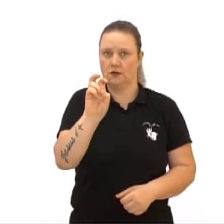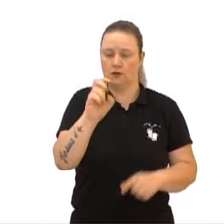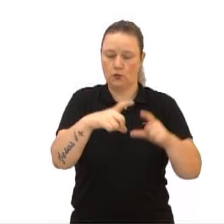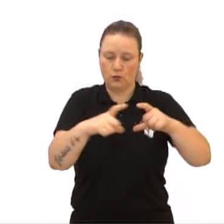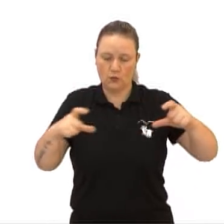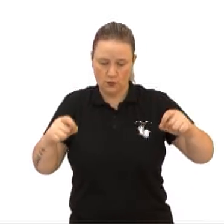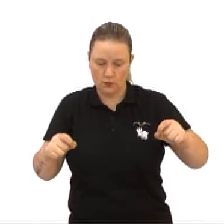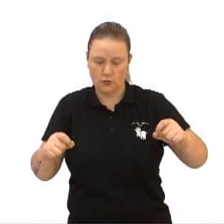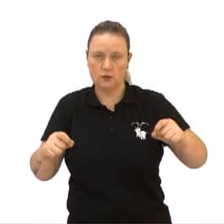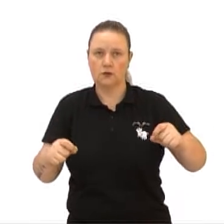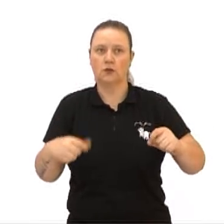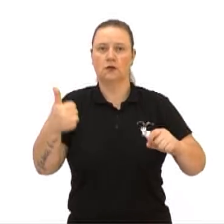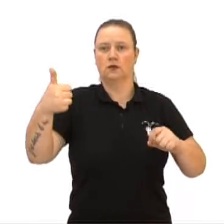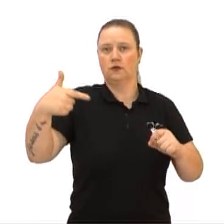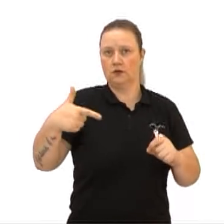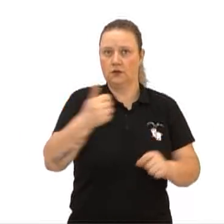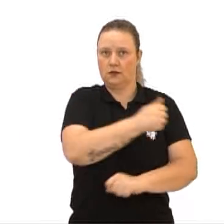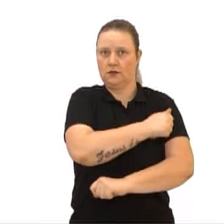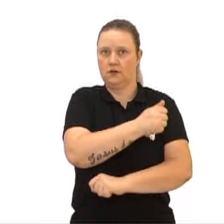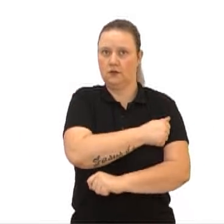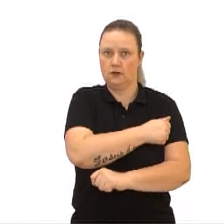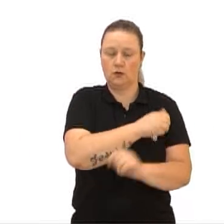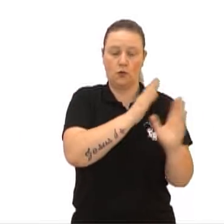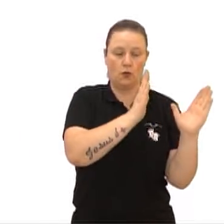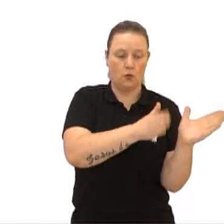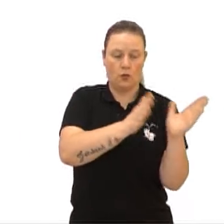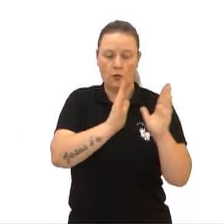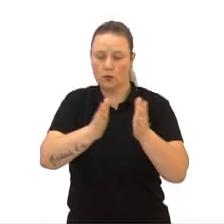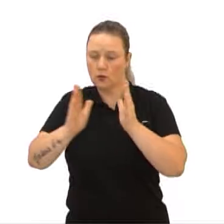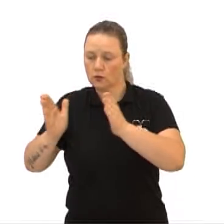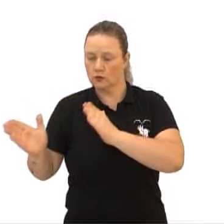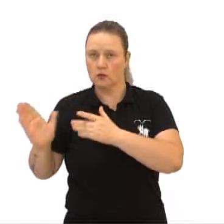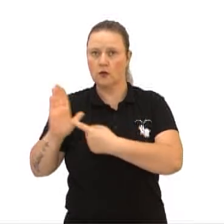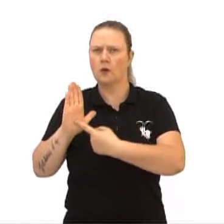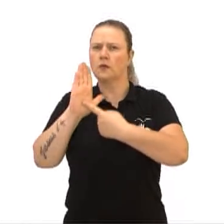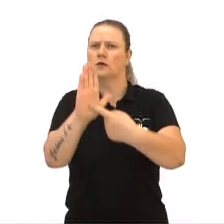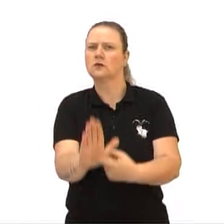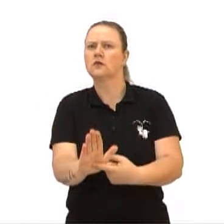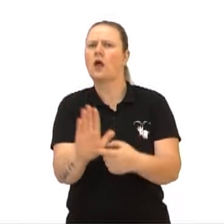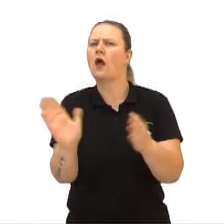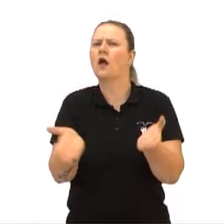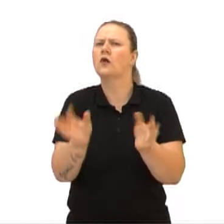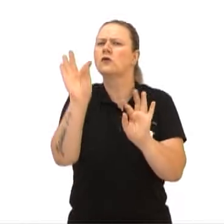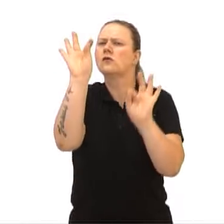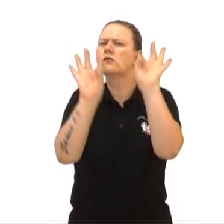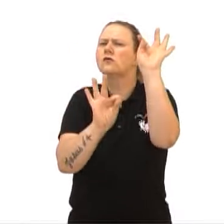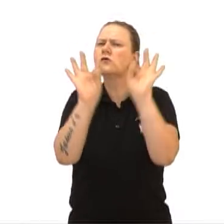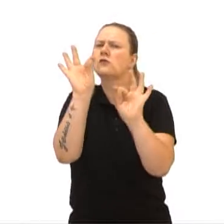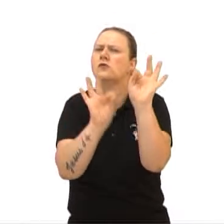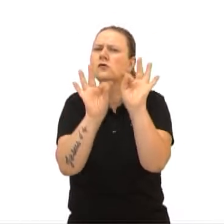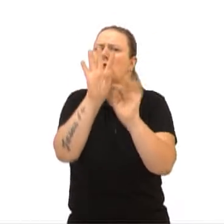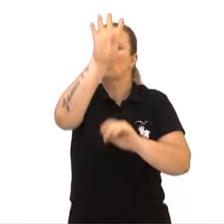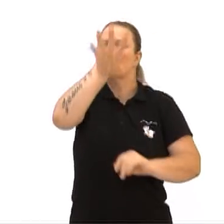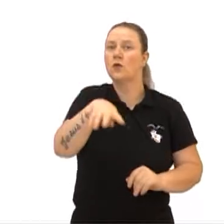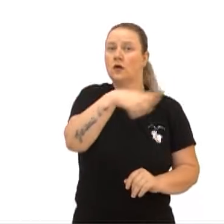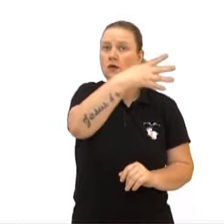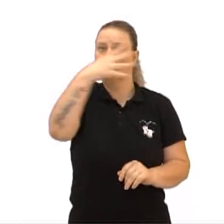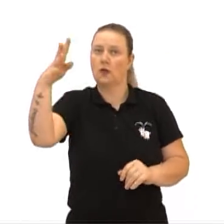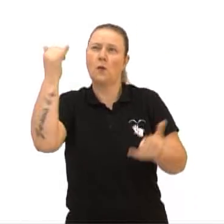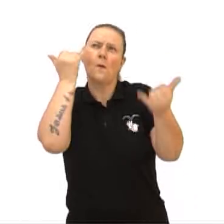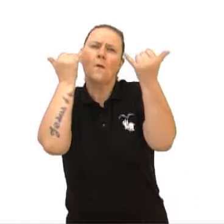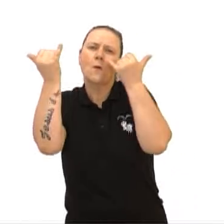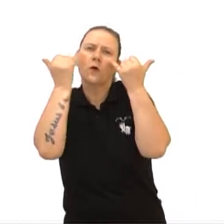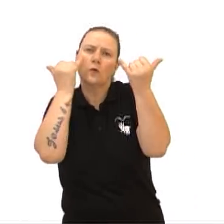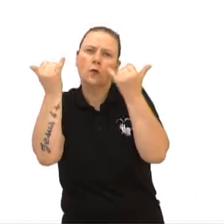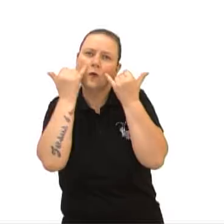alunos. Usando o passo a passo apresentado, tá? Construa uma tabela com as informações do enunciado